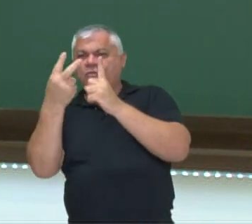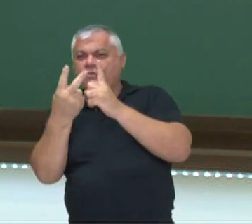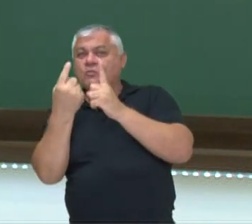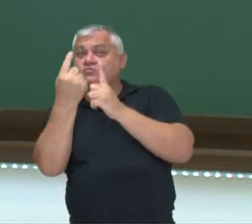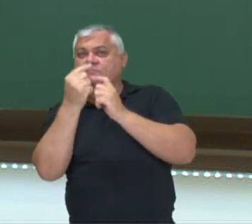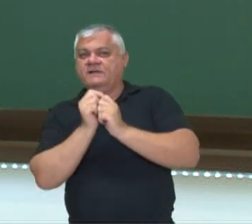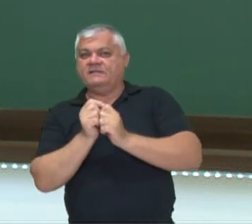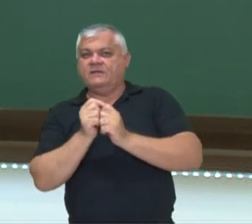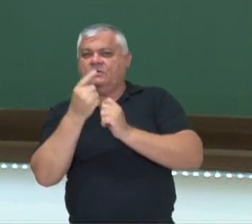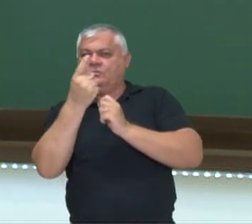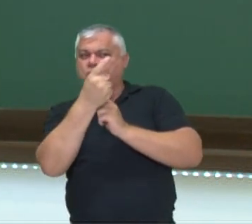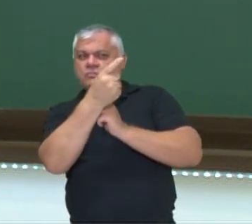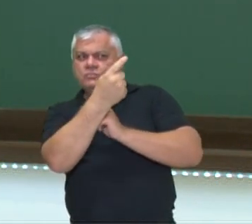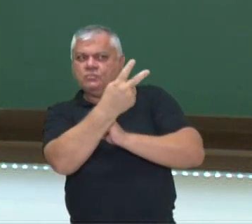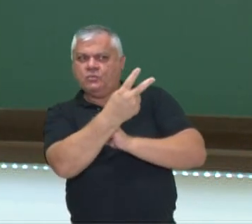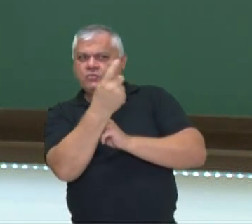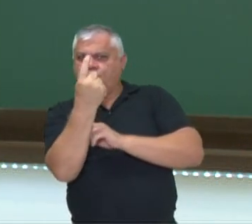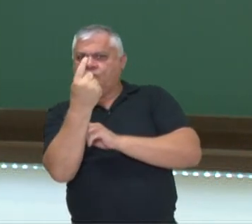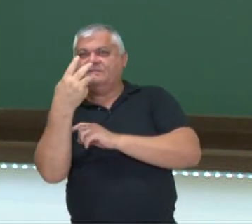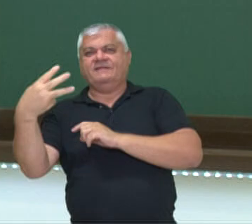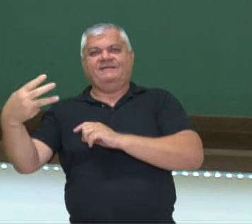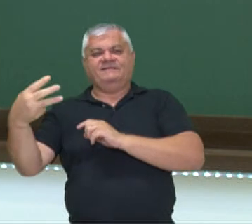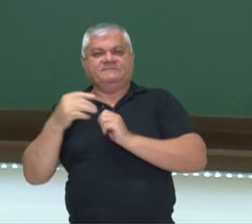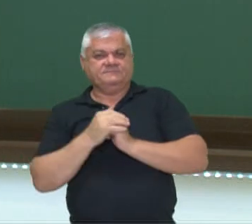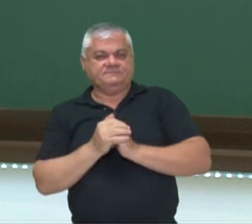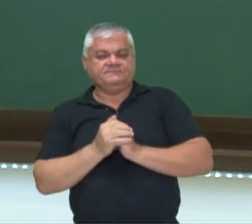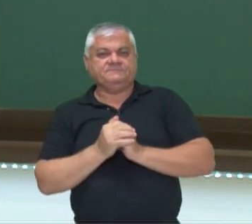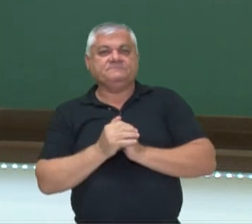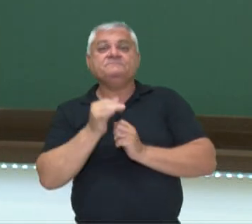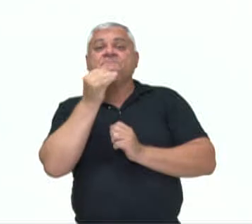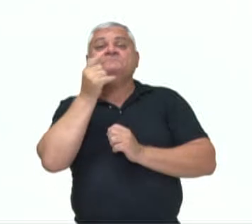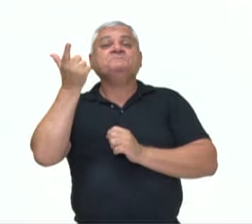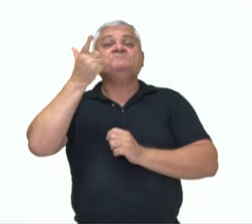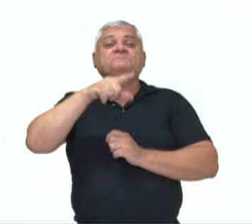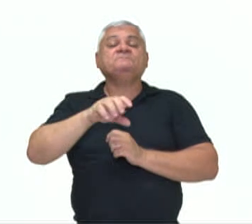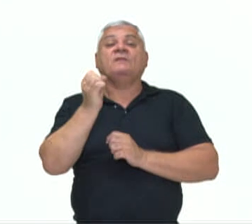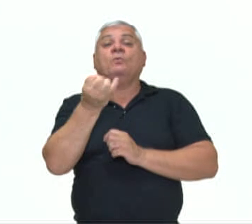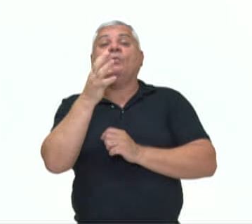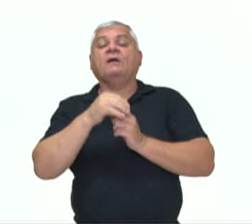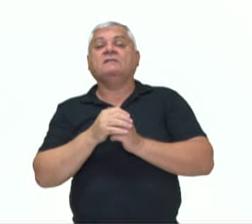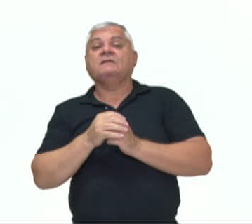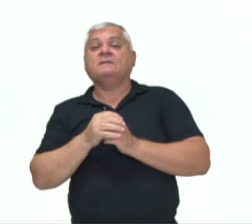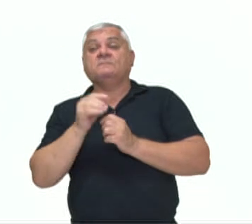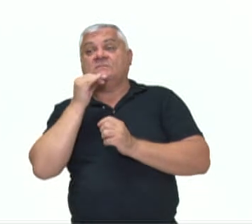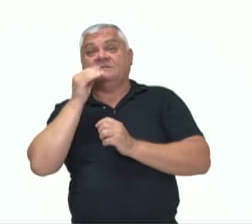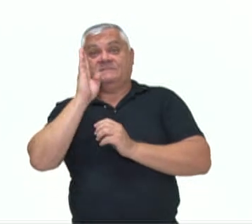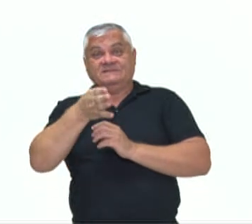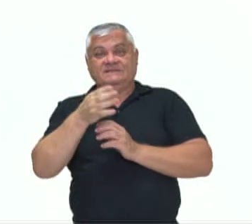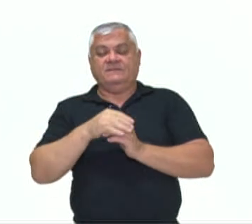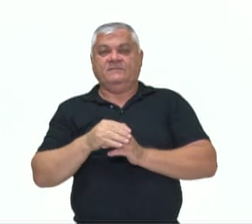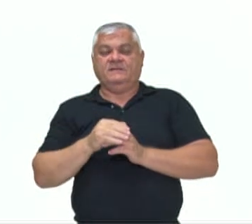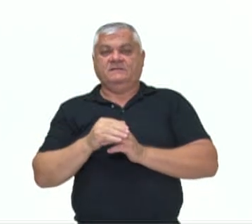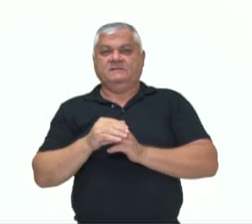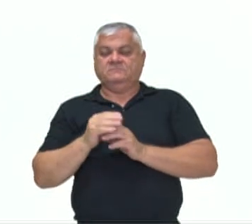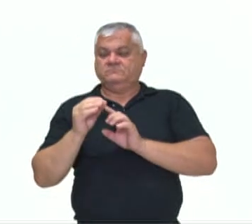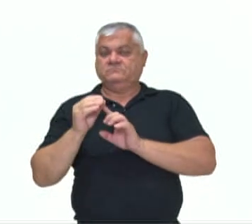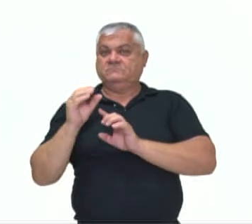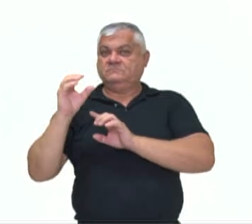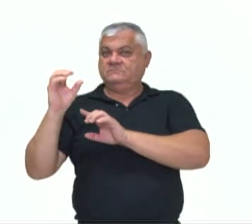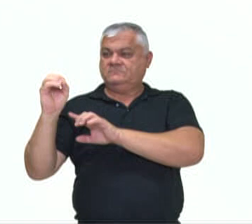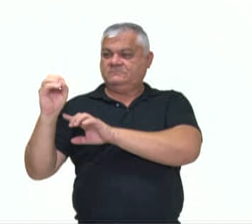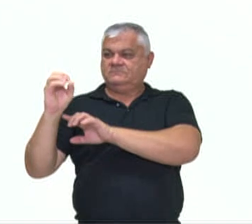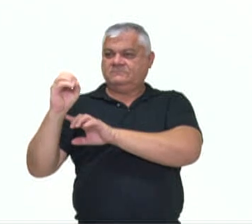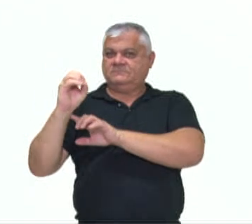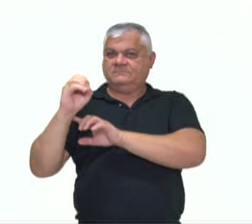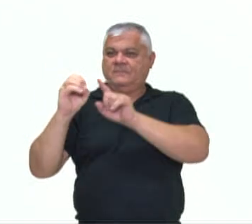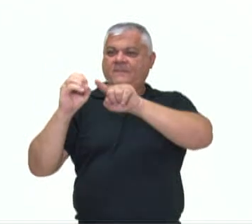que deu? Três casas, tá? O total de casas obtido será contado da direita para a